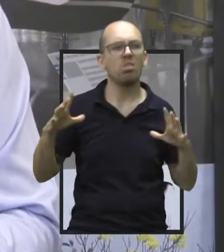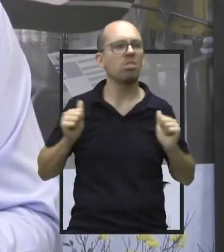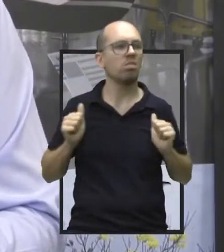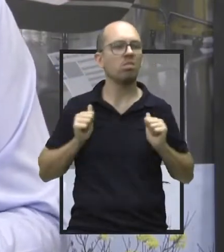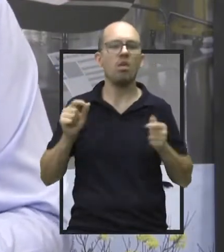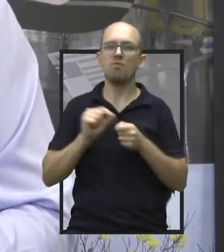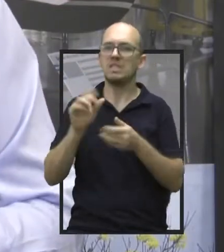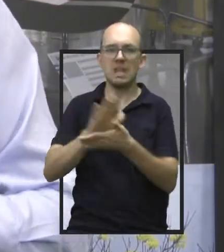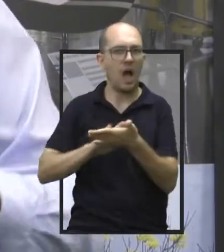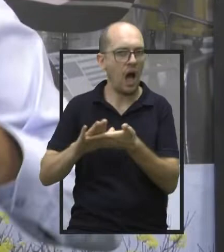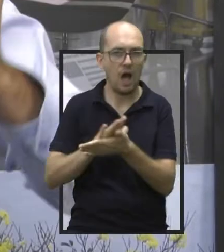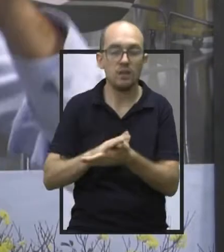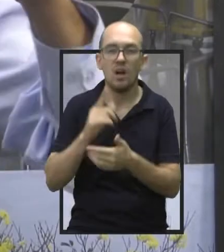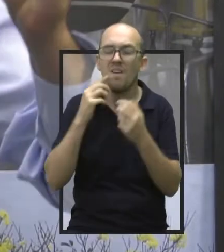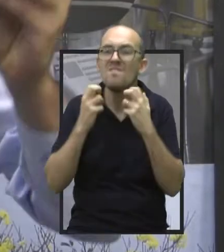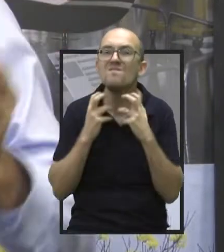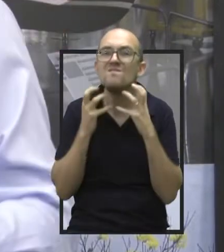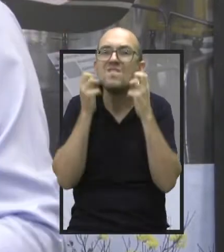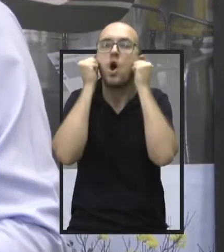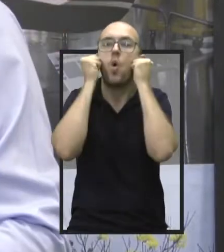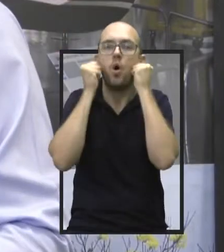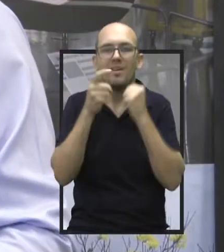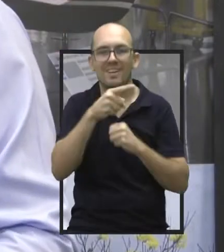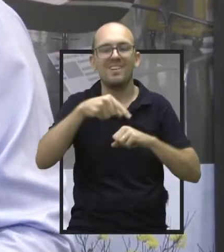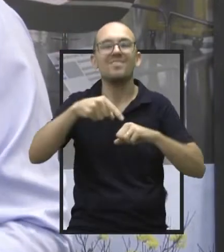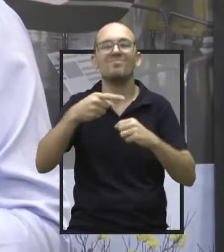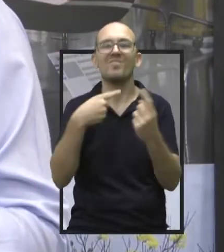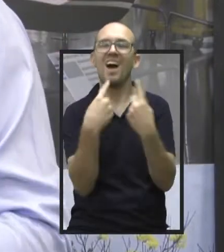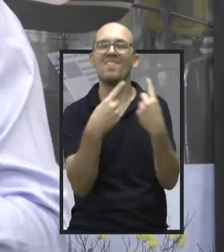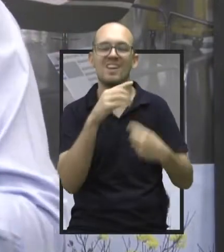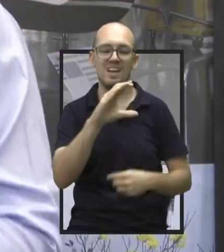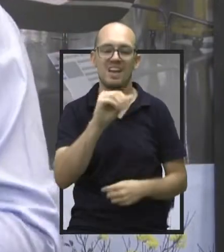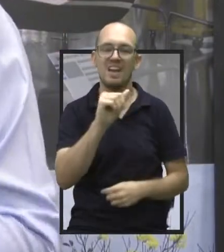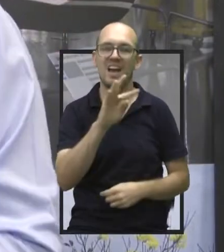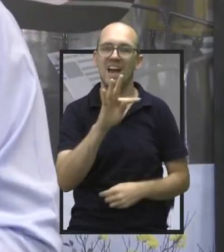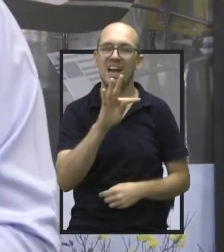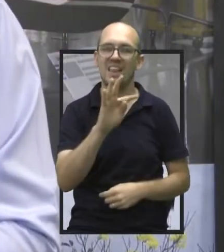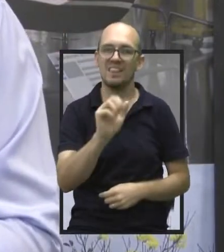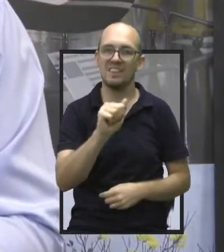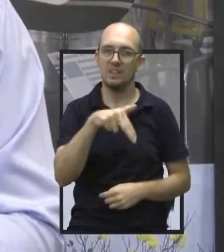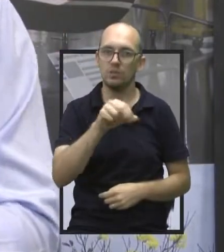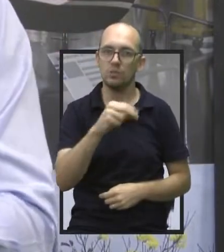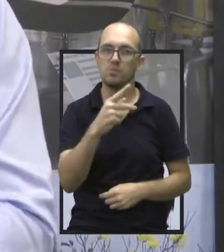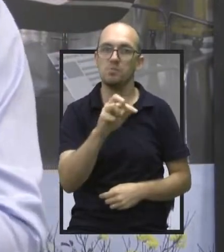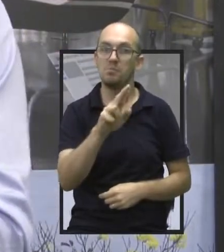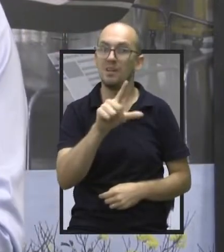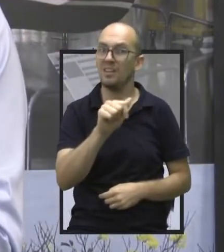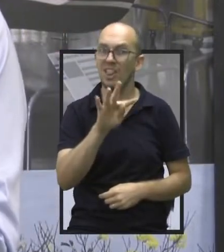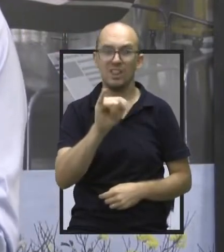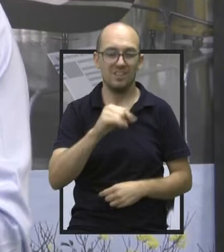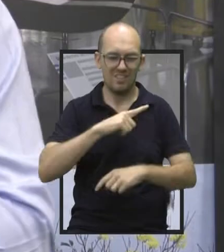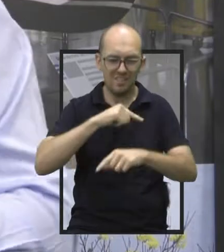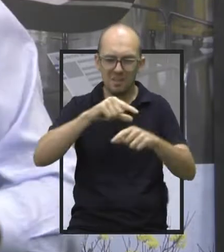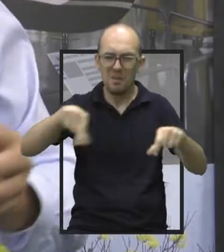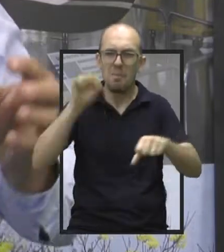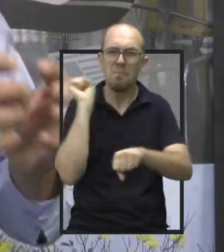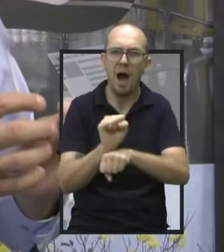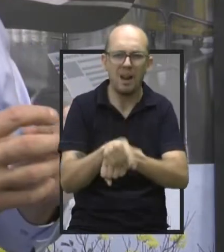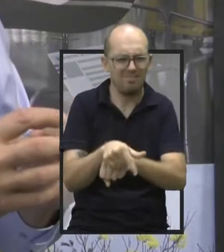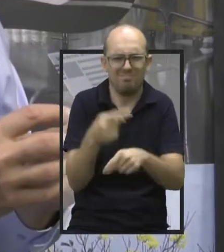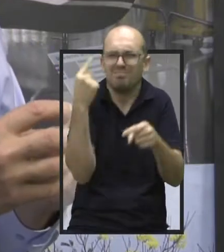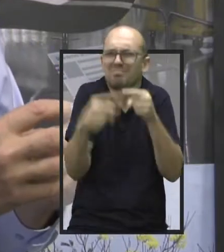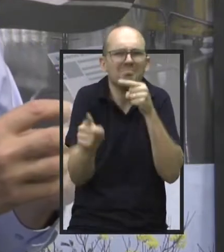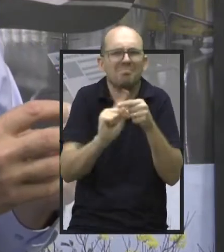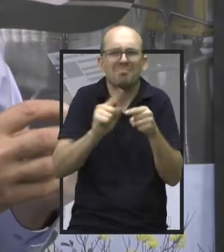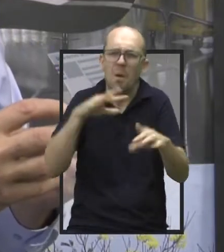cidade. Você pega a Avenida Caetano Perlata, aquele pare, é acidente toda semana. E ninguém faz nada. Você pega a Nova